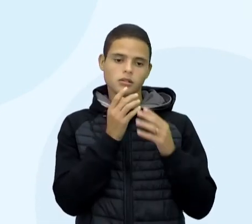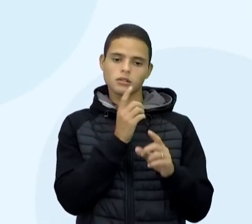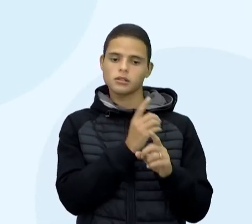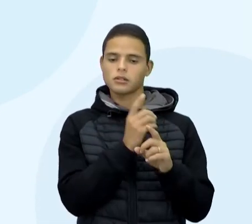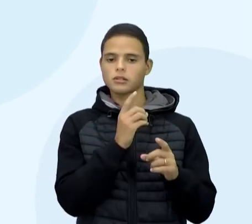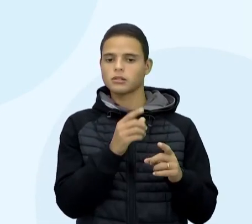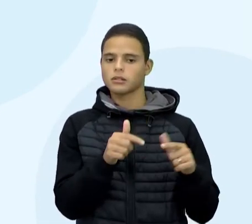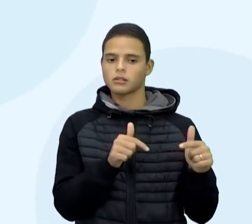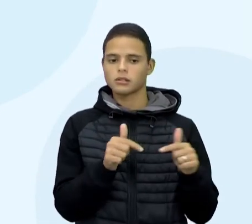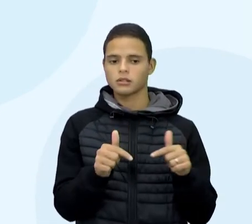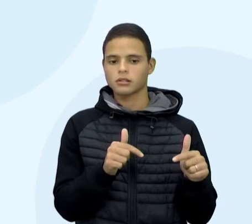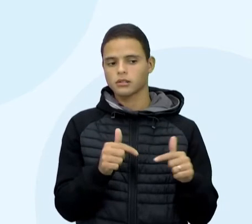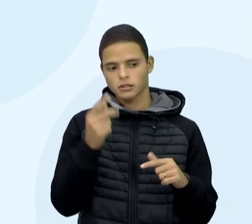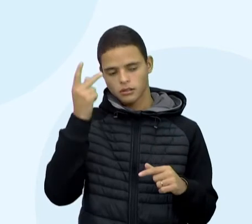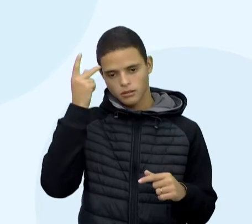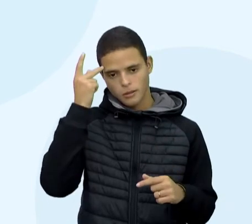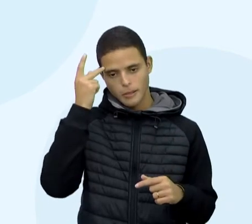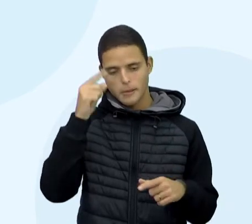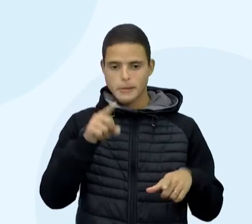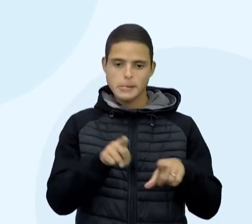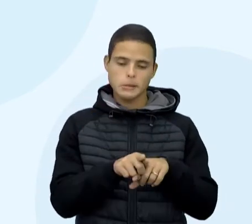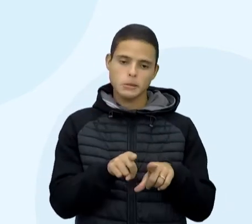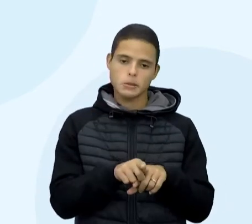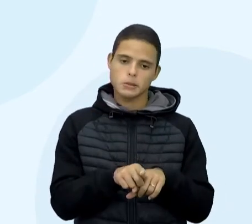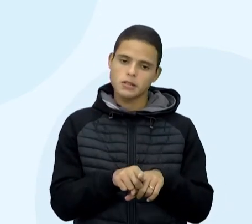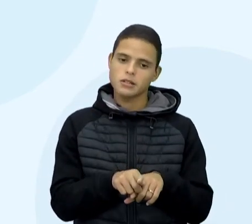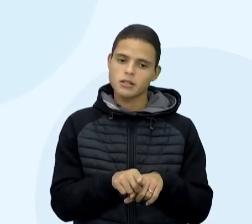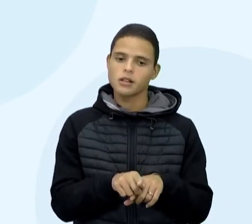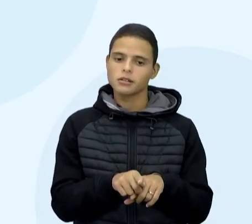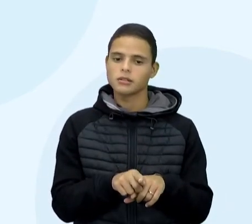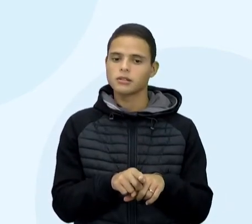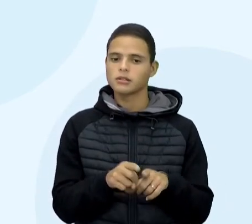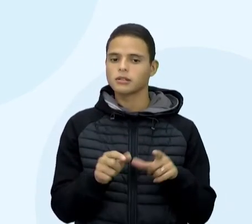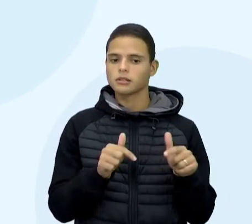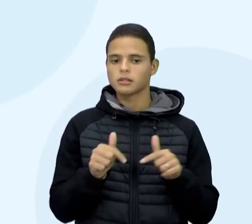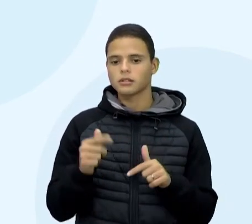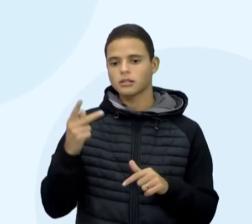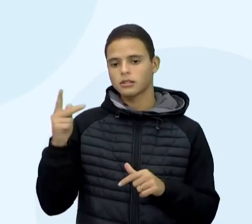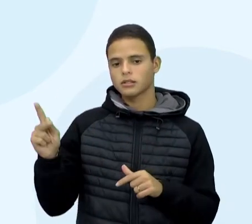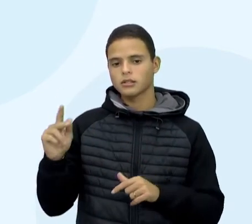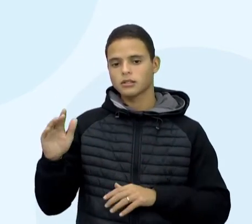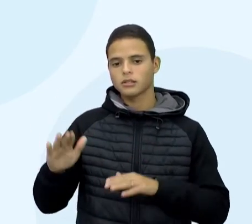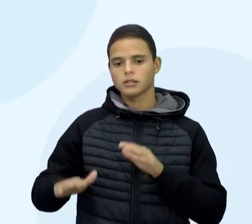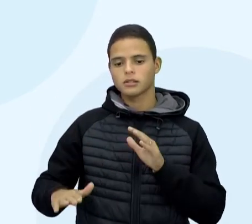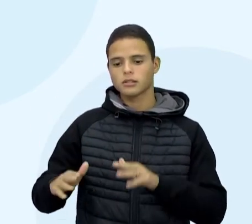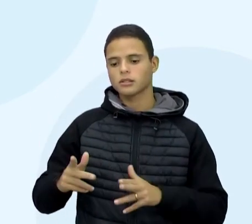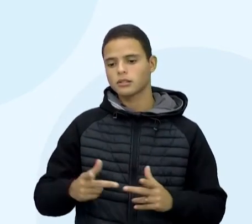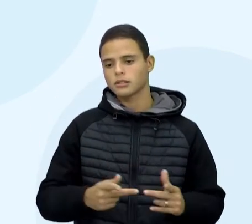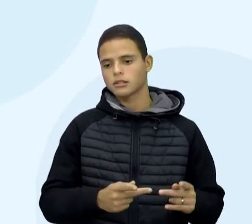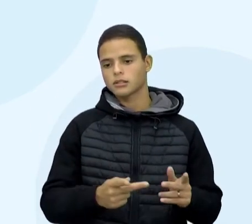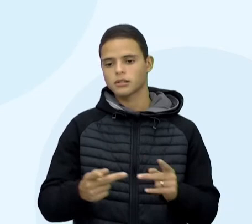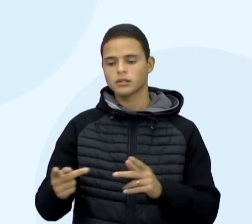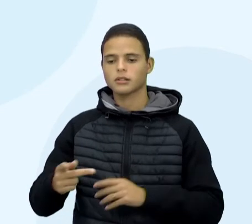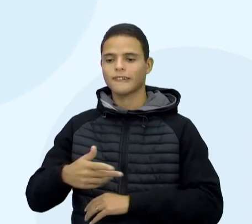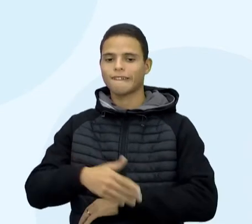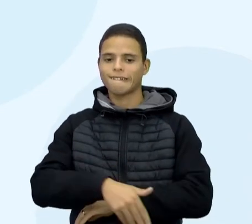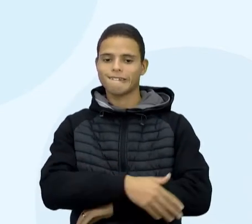cidades e em São Paulo também, né? E o emprego que eles tinham normalmente eram vendedores de